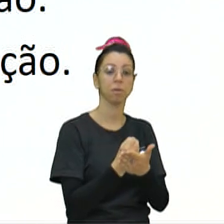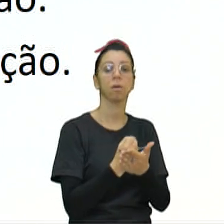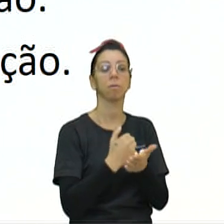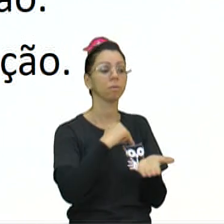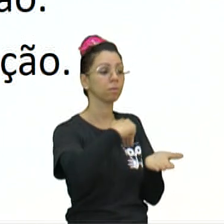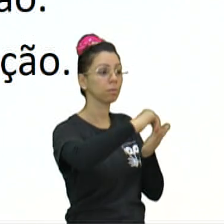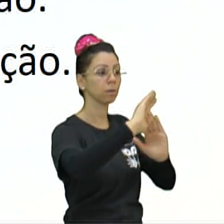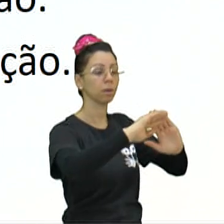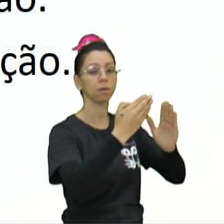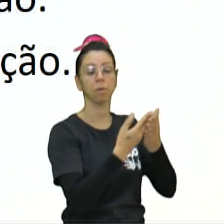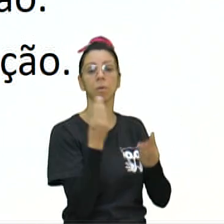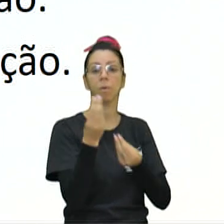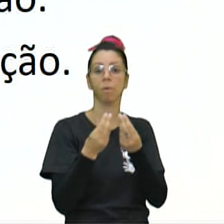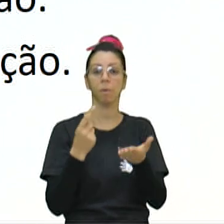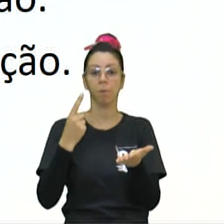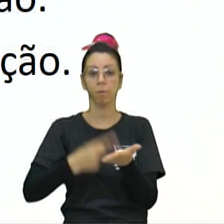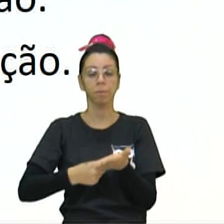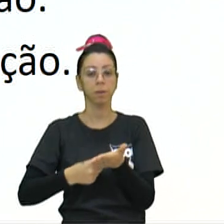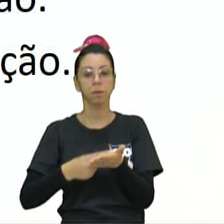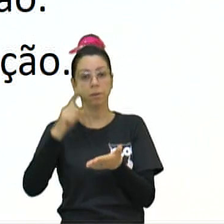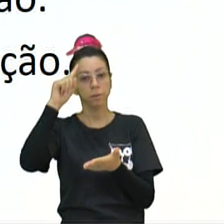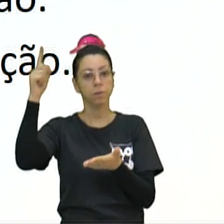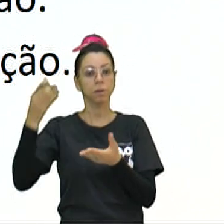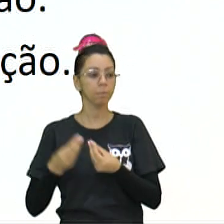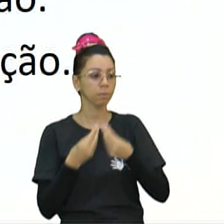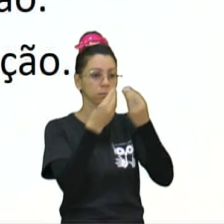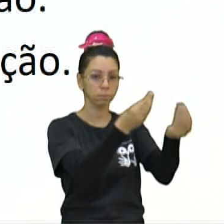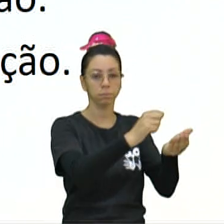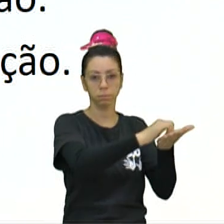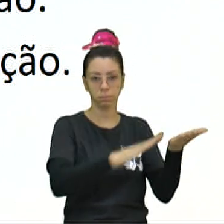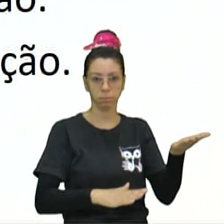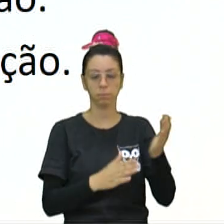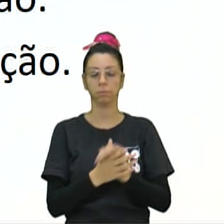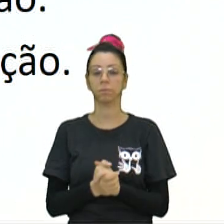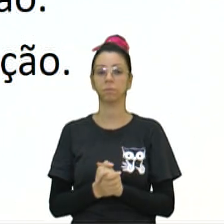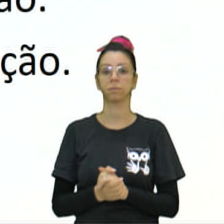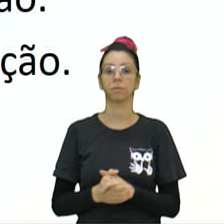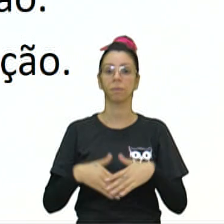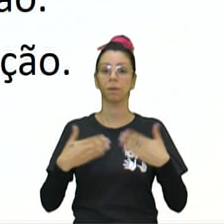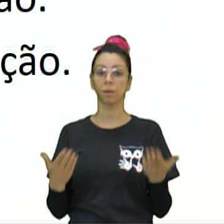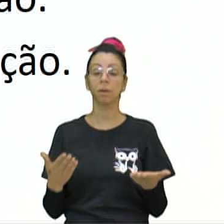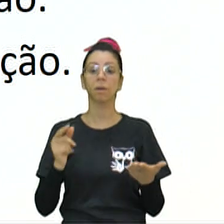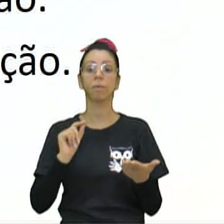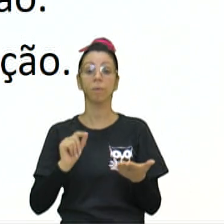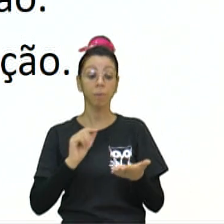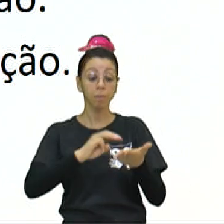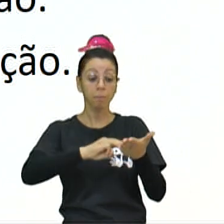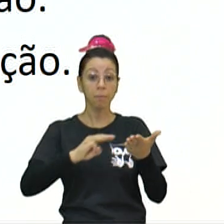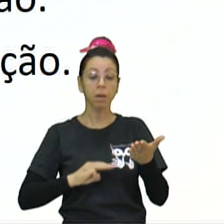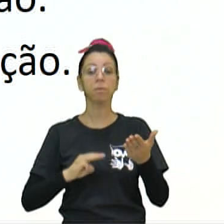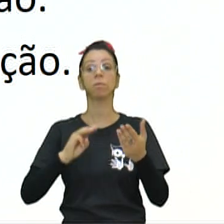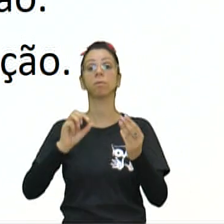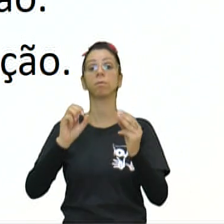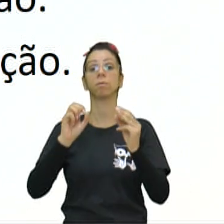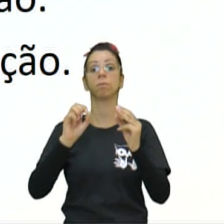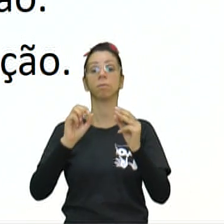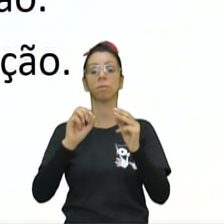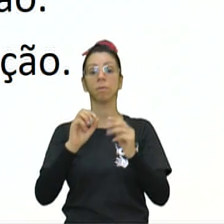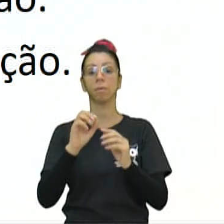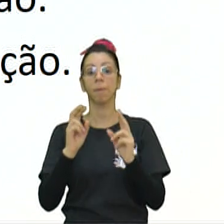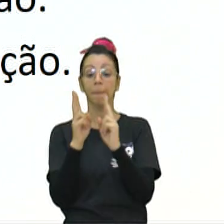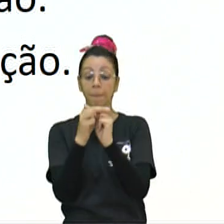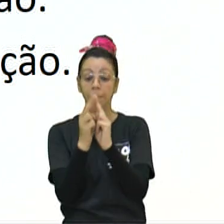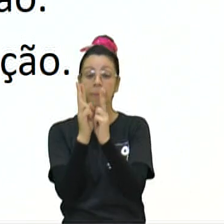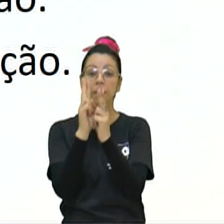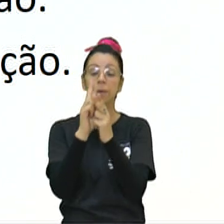maneira de entregar essas atividades, né? Dentre os diversos fins do método Pilates, podemos destacar quais. Então,